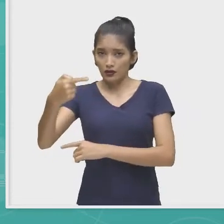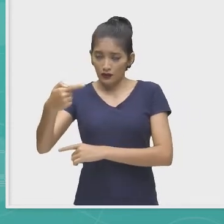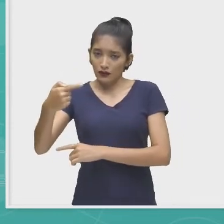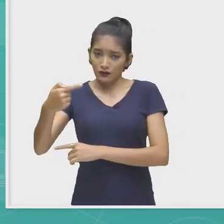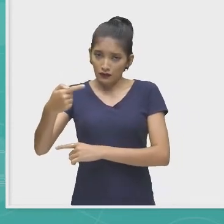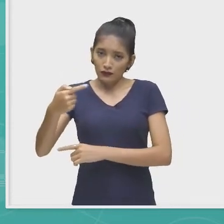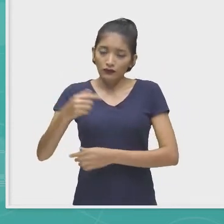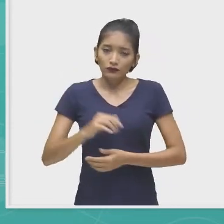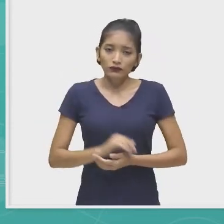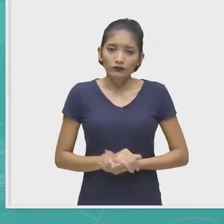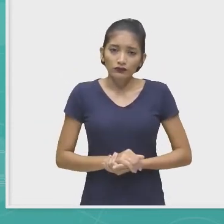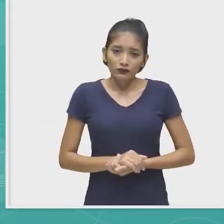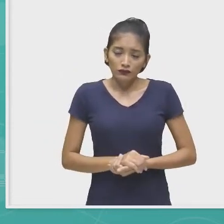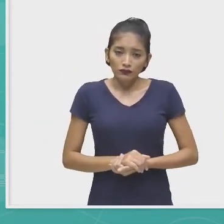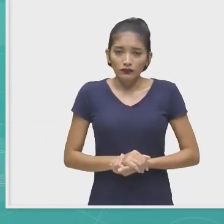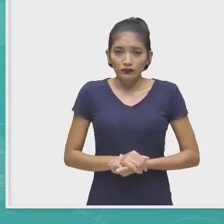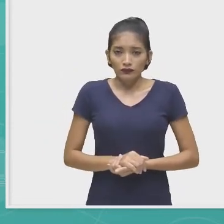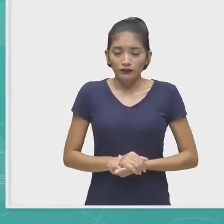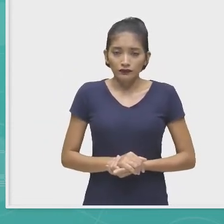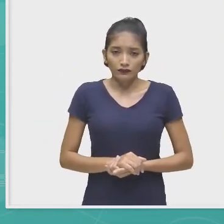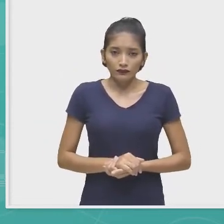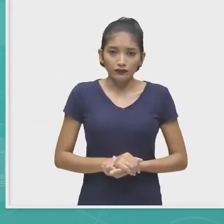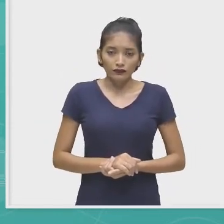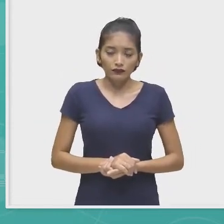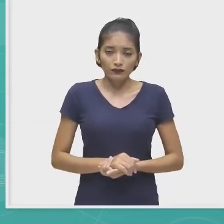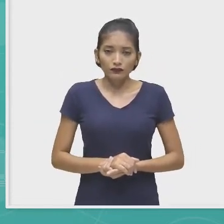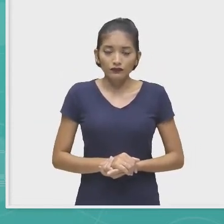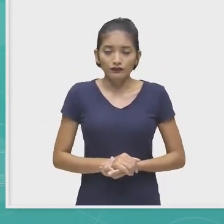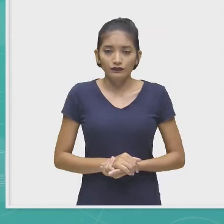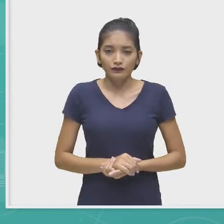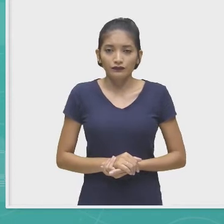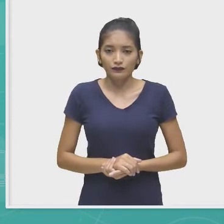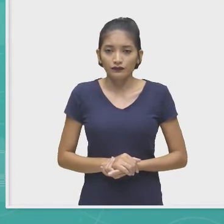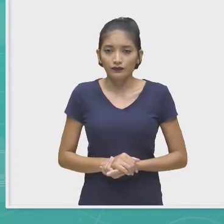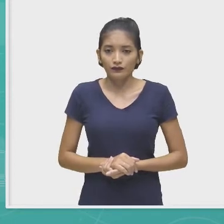3 mais 7, 10, vão 1, vai 1, né?